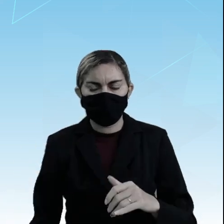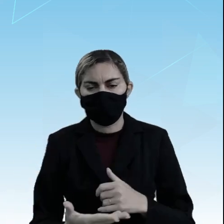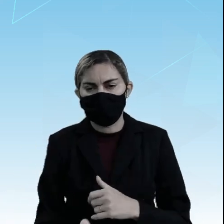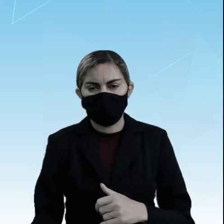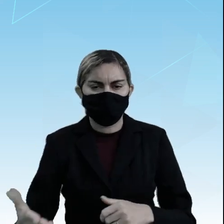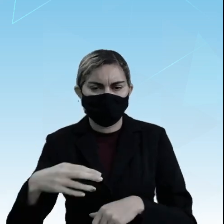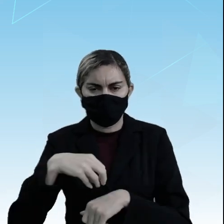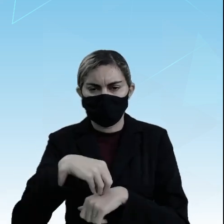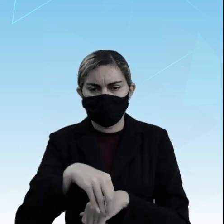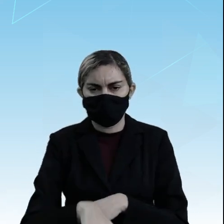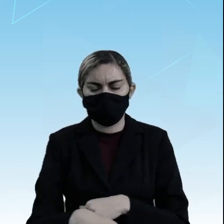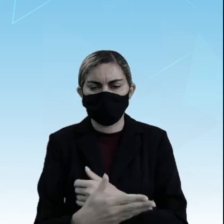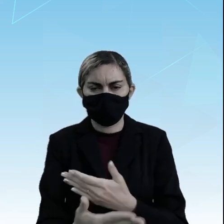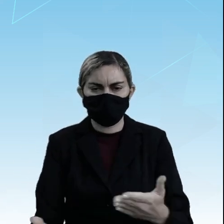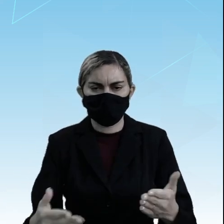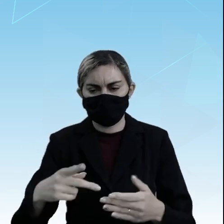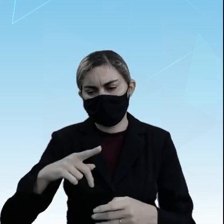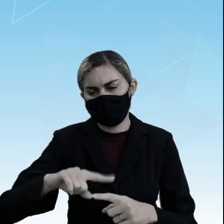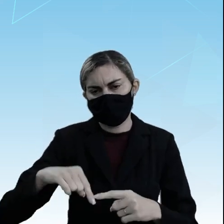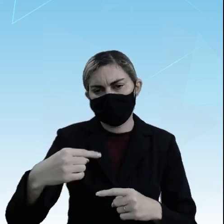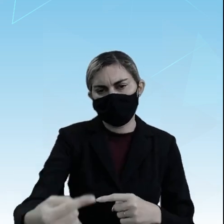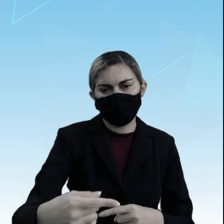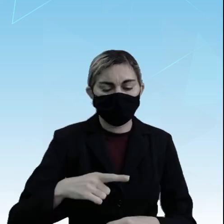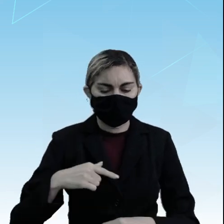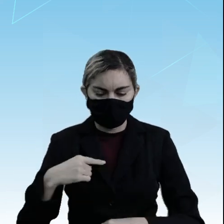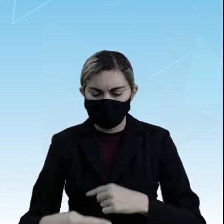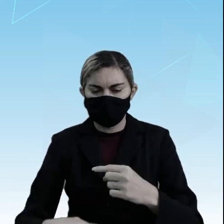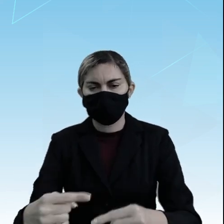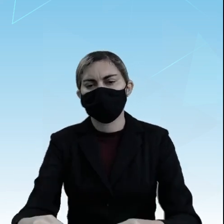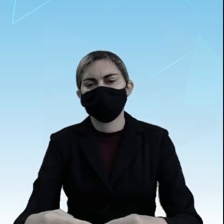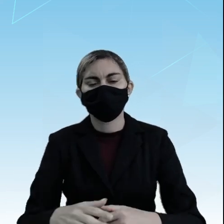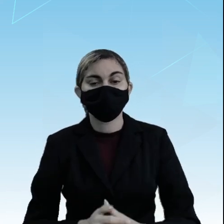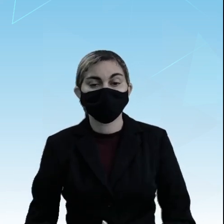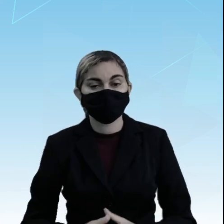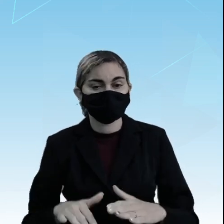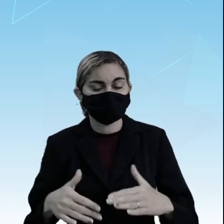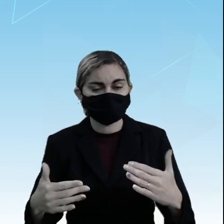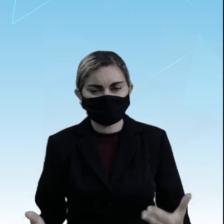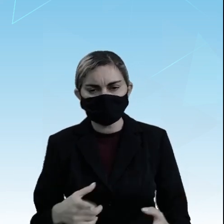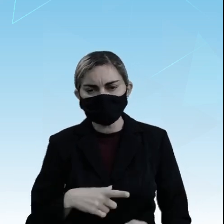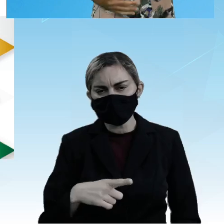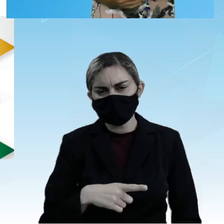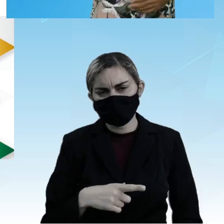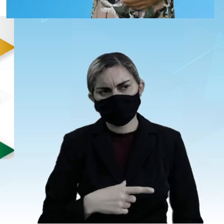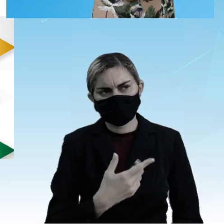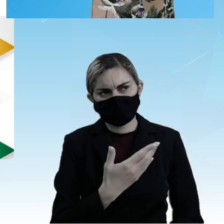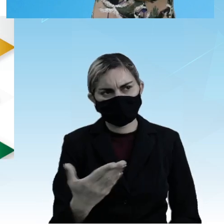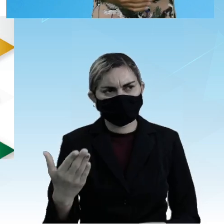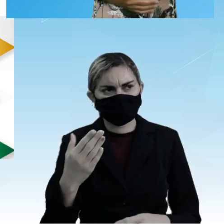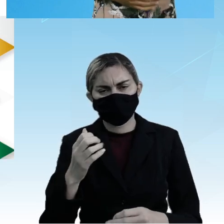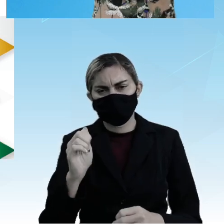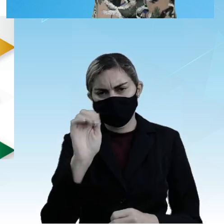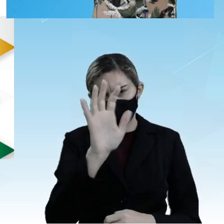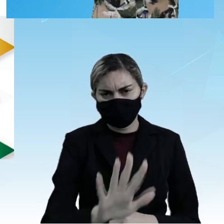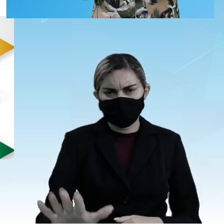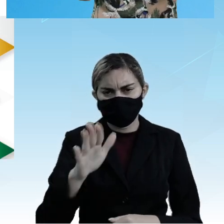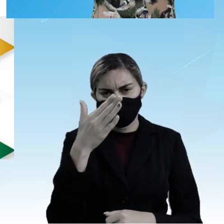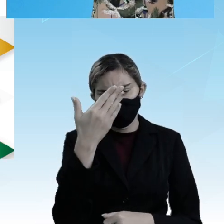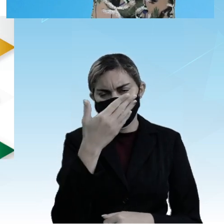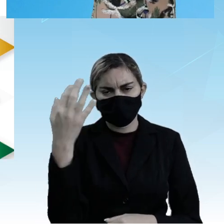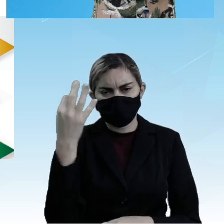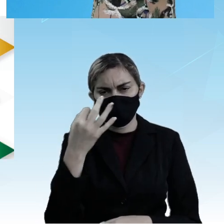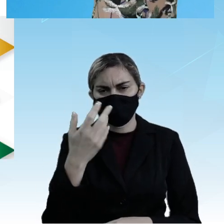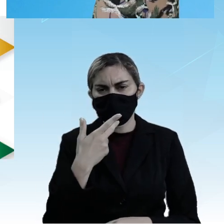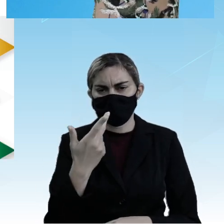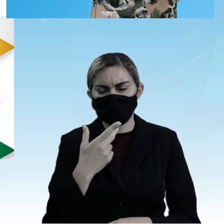iria passar para a sua próxima geração. E aí a gente tem justamente essa imagem que é linda,